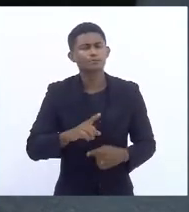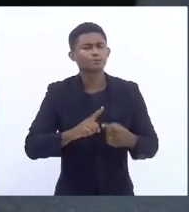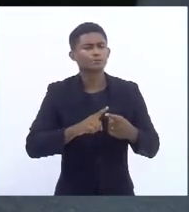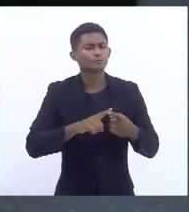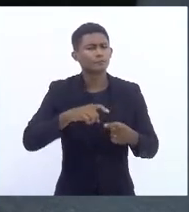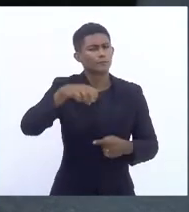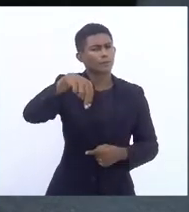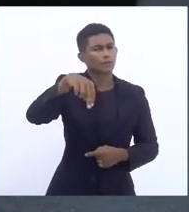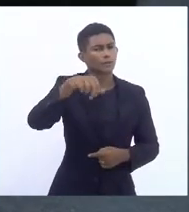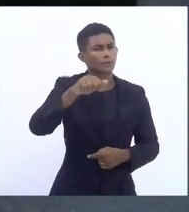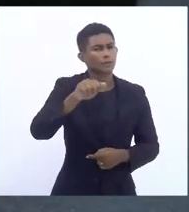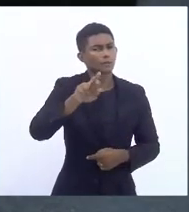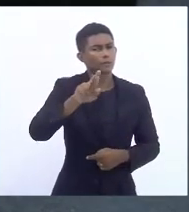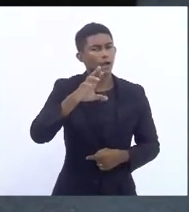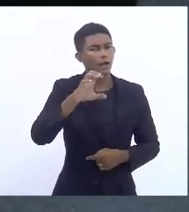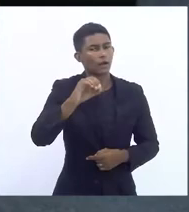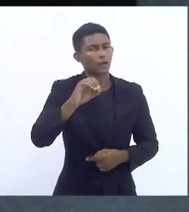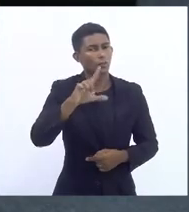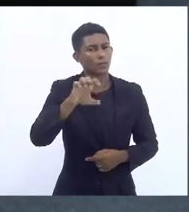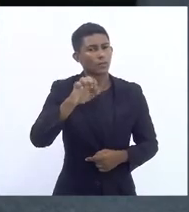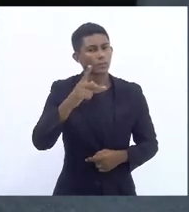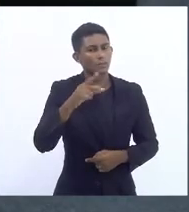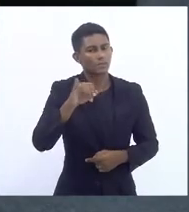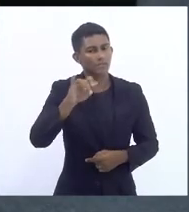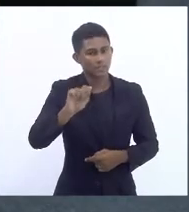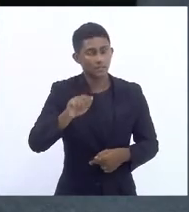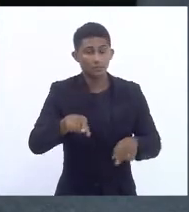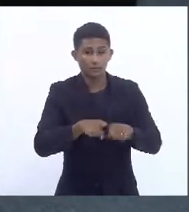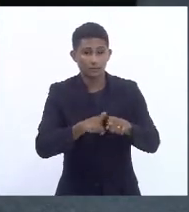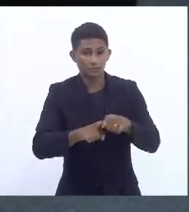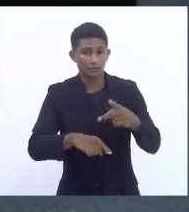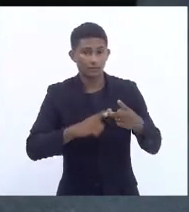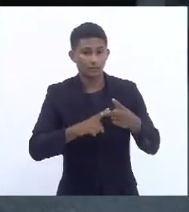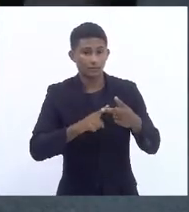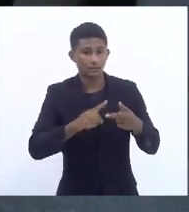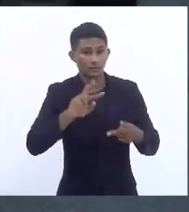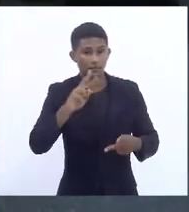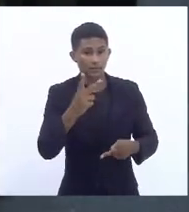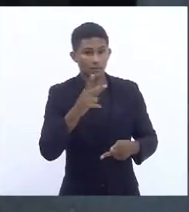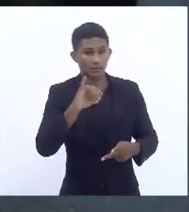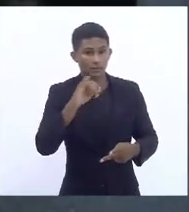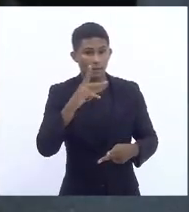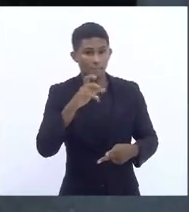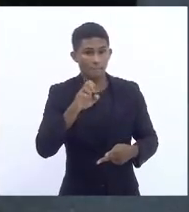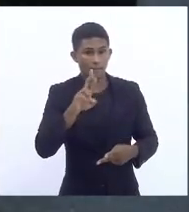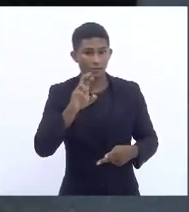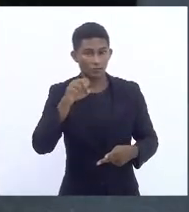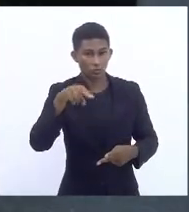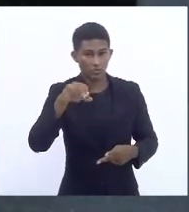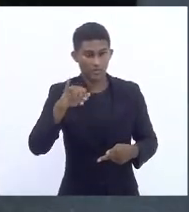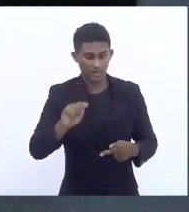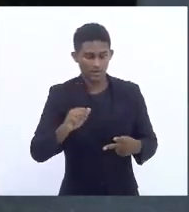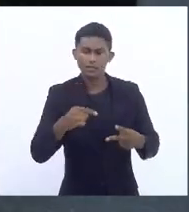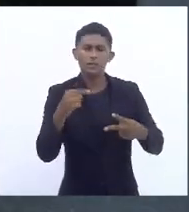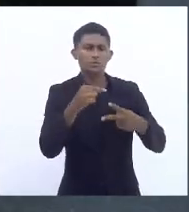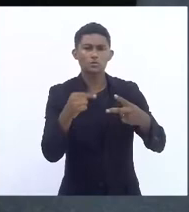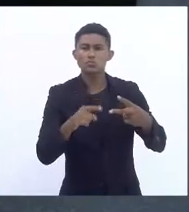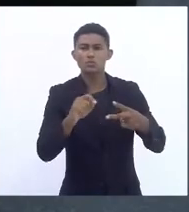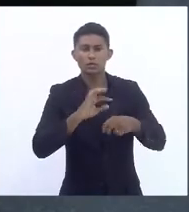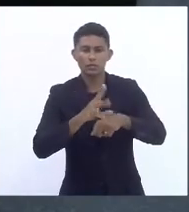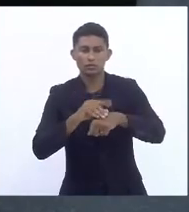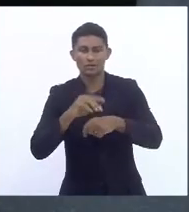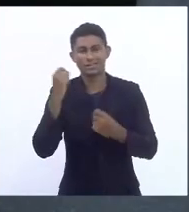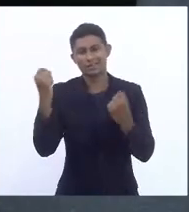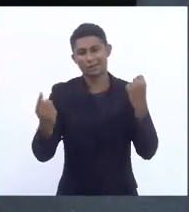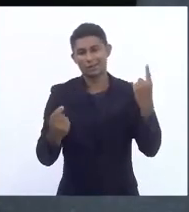a hipersonia idiopática, elas fazem parte do rol das doenças raras, e a gente aqui na Assembleia Legislativa